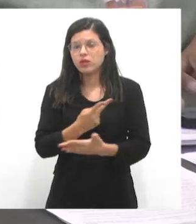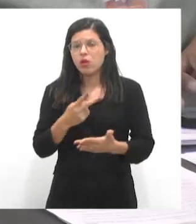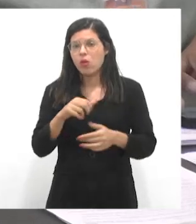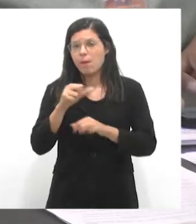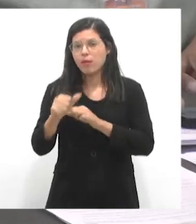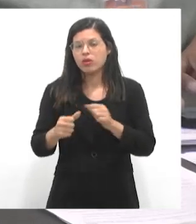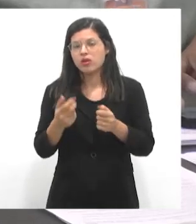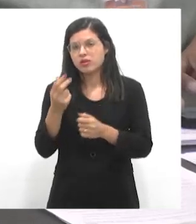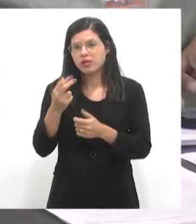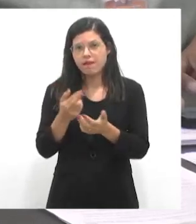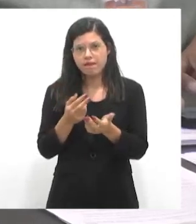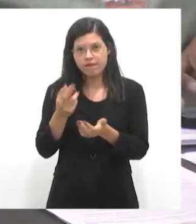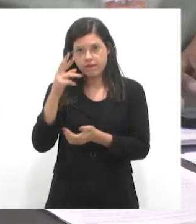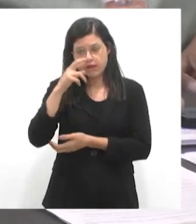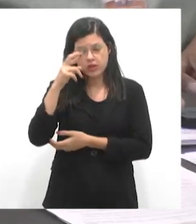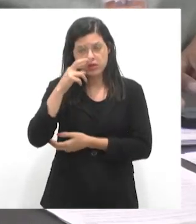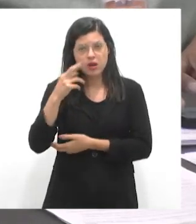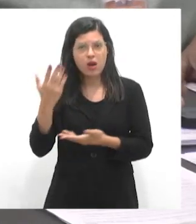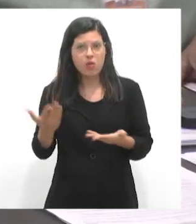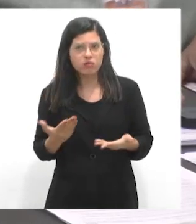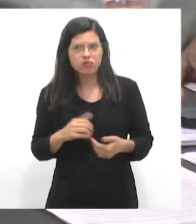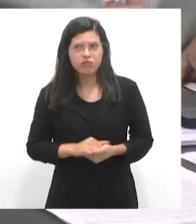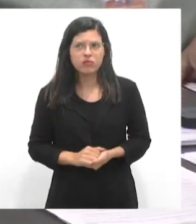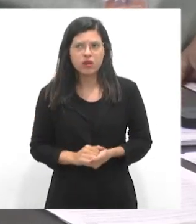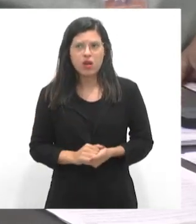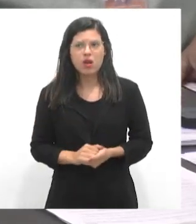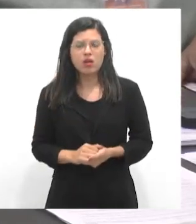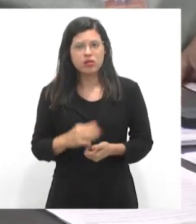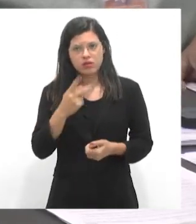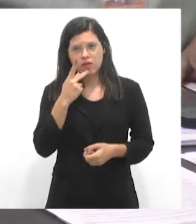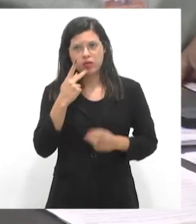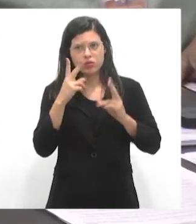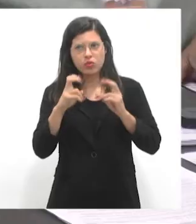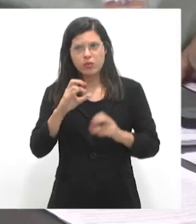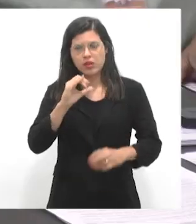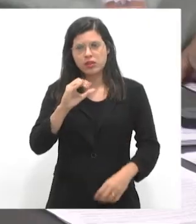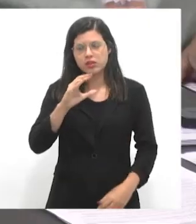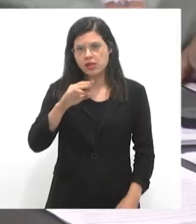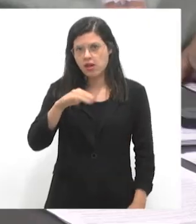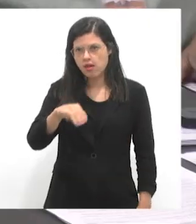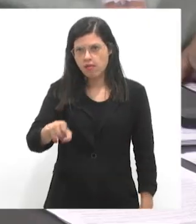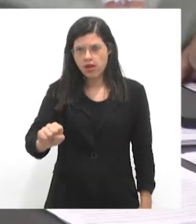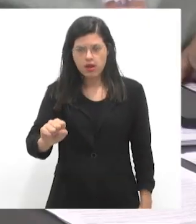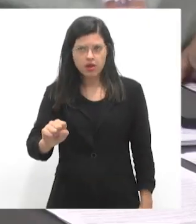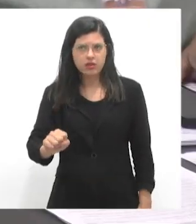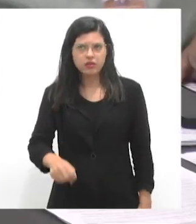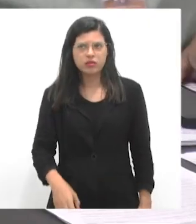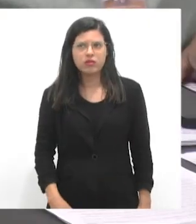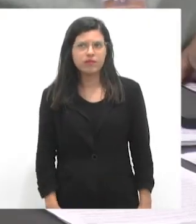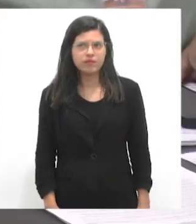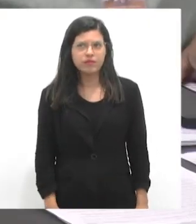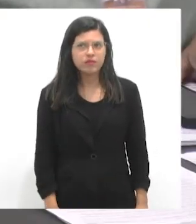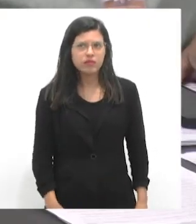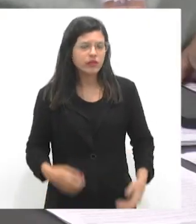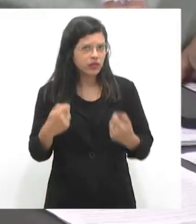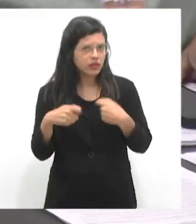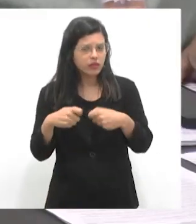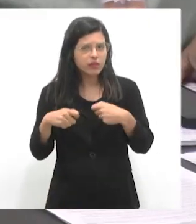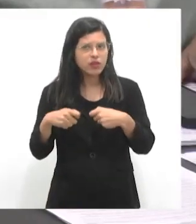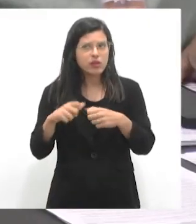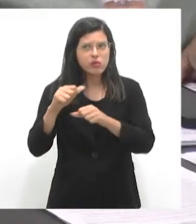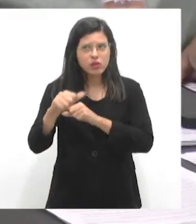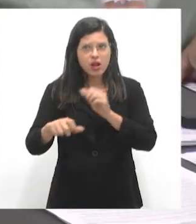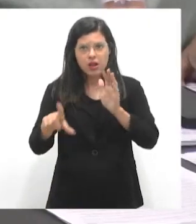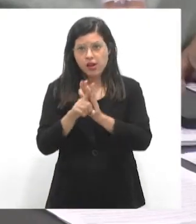de distribuição do ICMS, uma lei que deu muito certo, e como manter. O Luiz Paulo falou, a gente tem que mexer na lei federal lá em